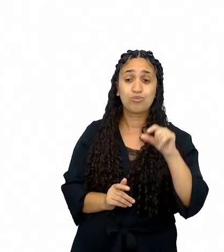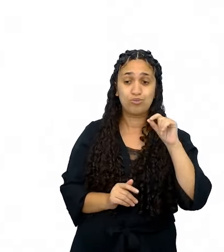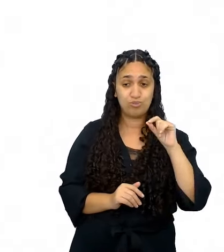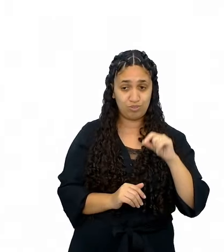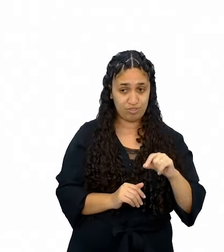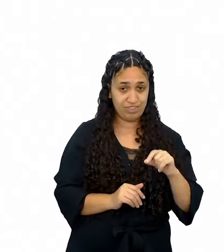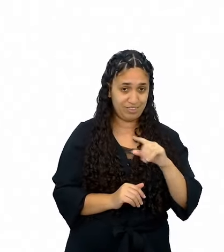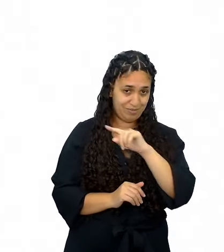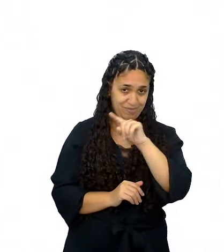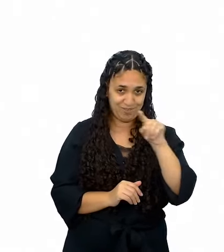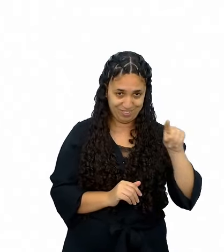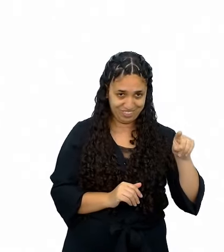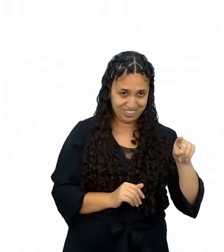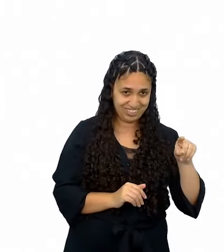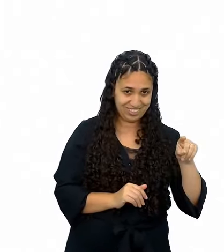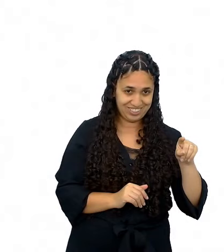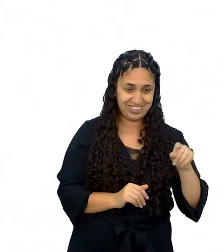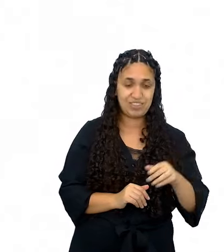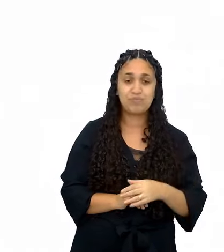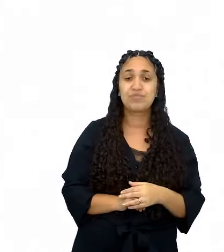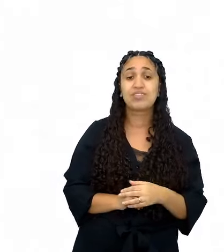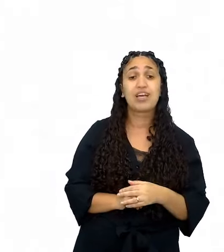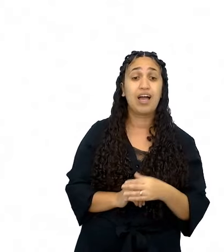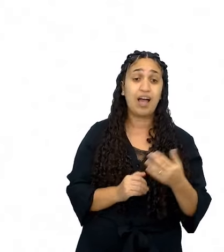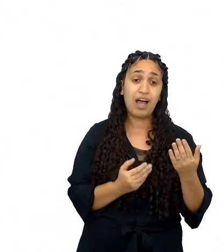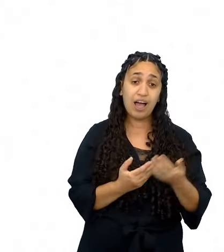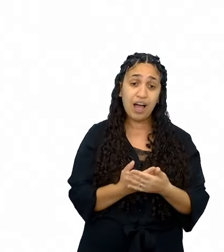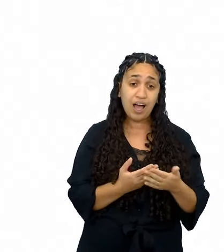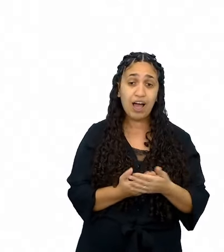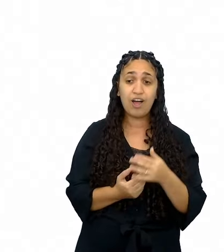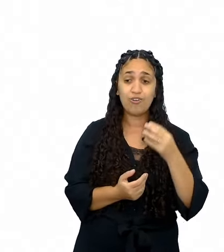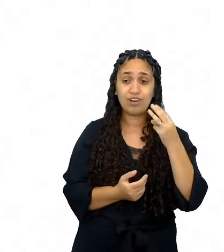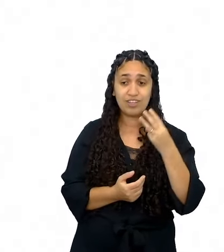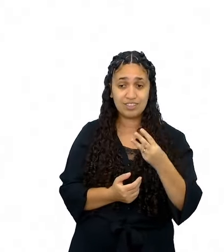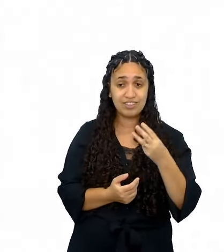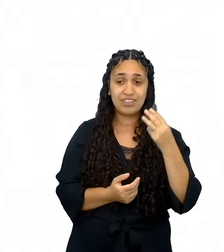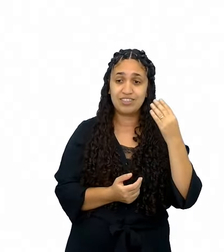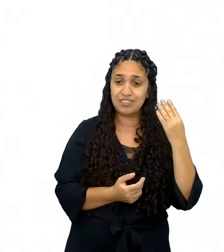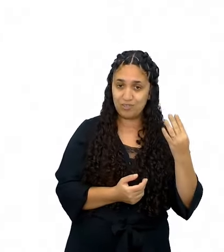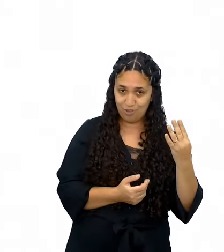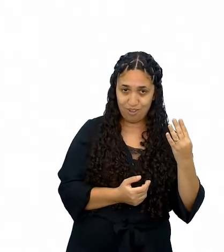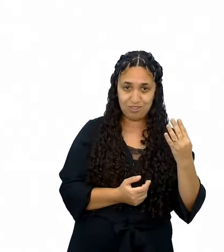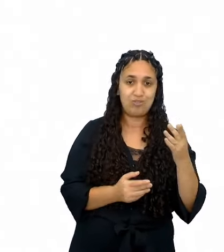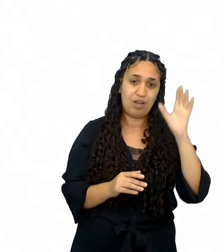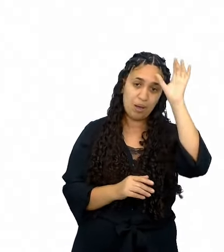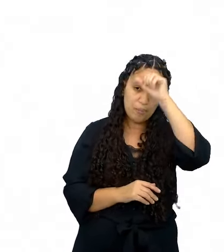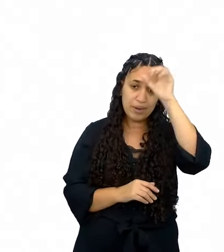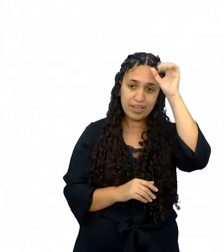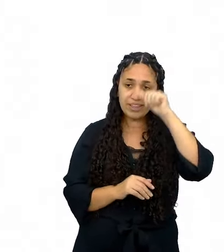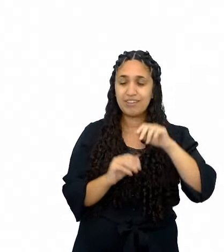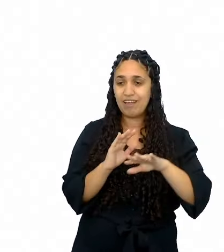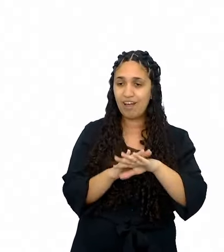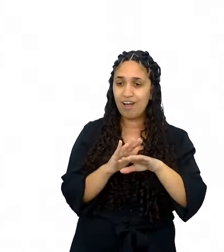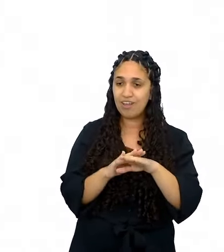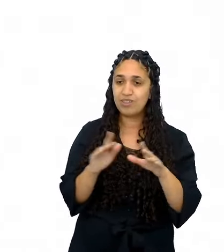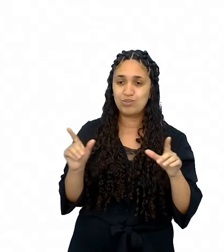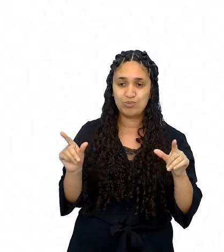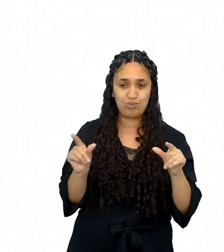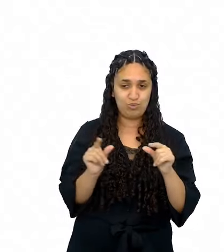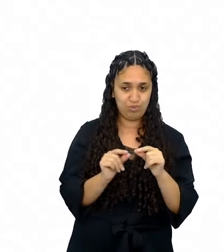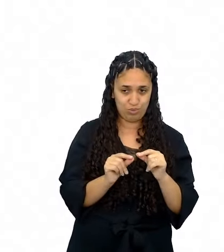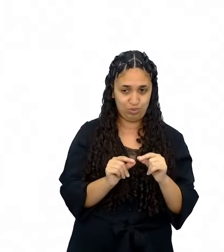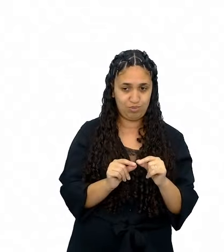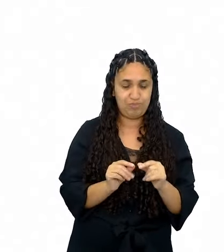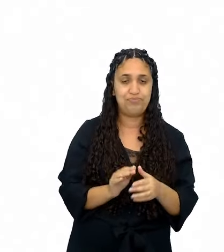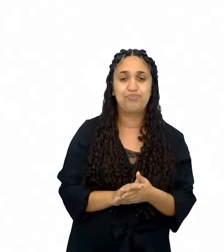resumo. Penso que durante todo esse tempo, né, que as crianças, nós estivemos